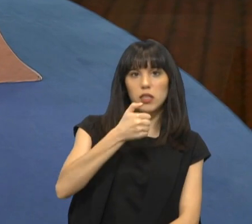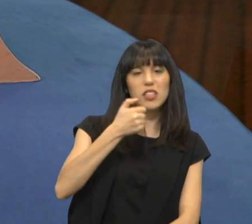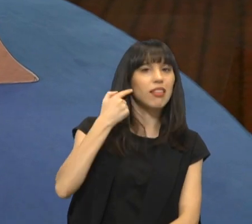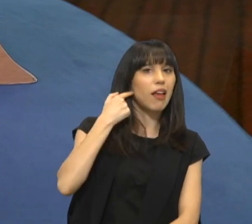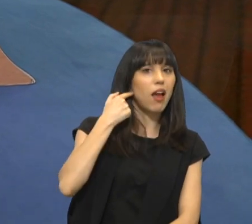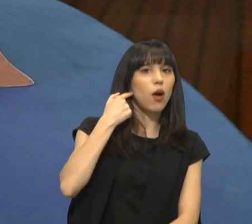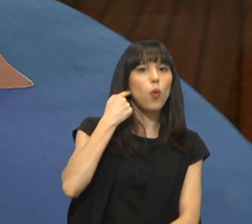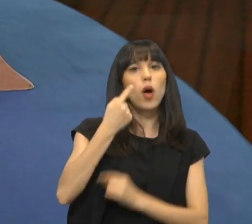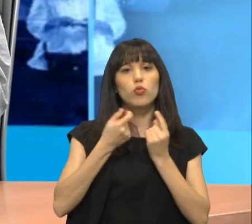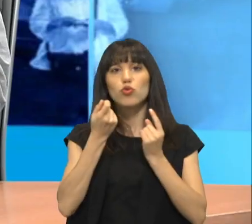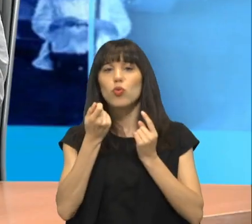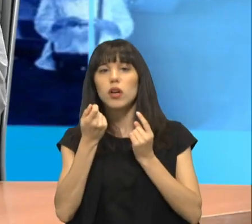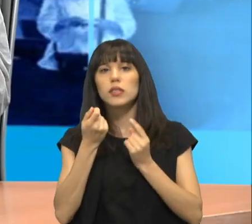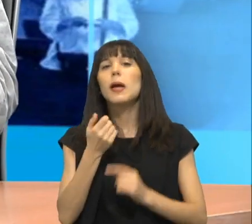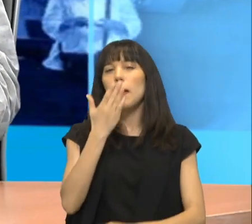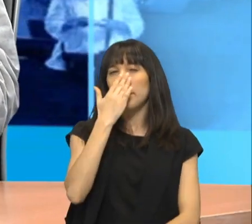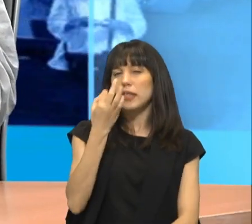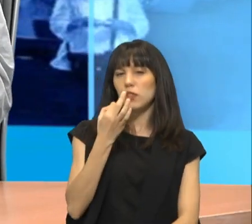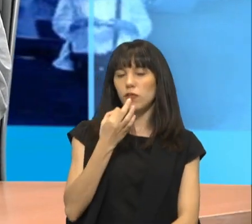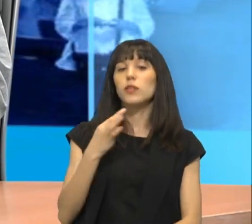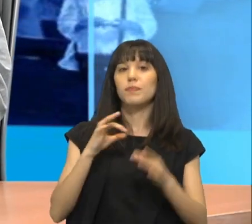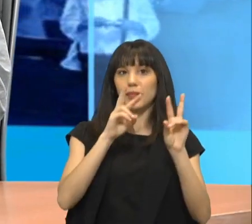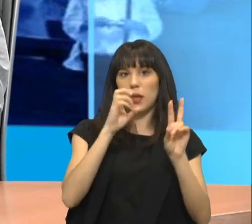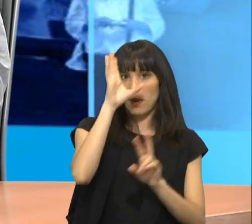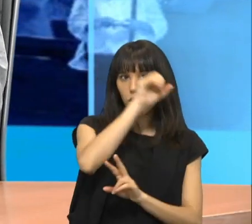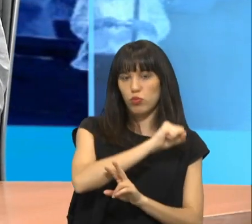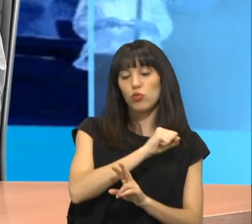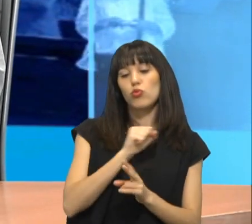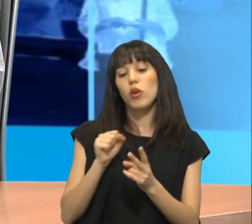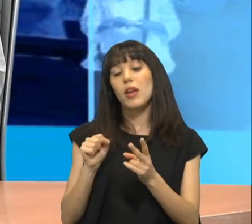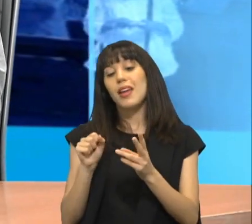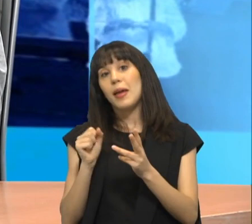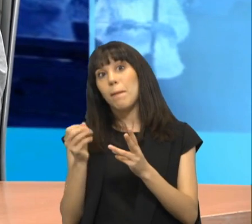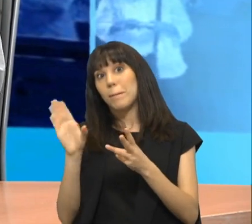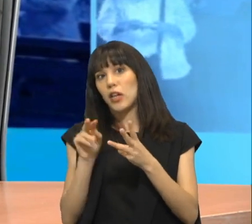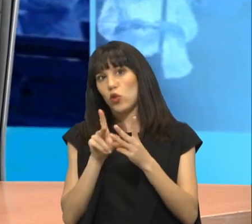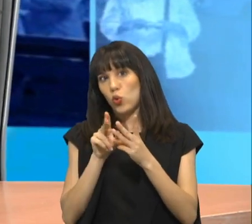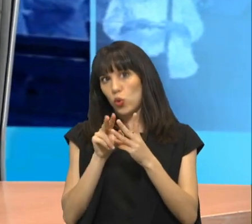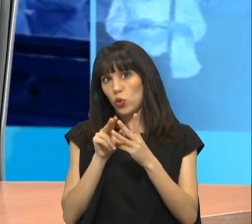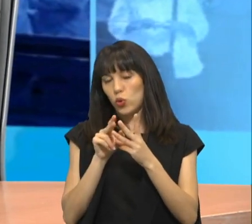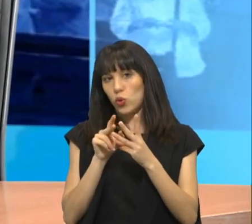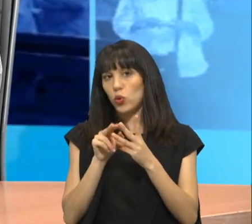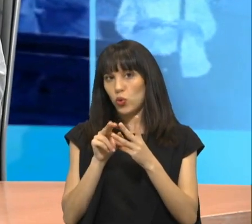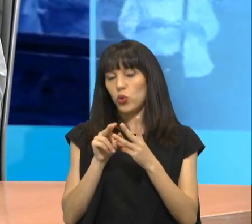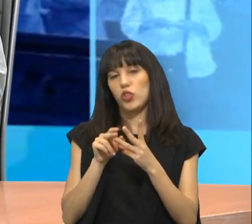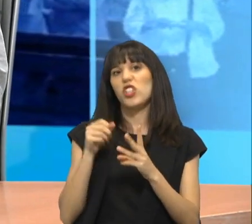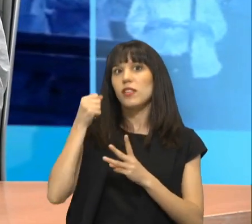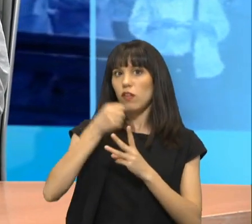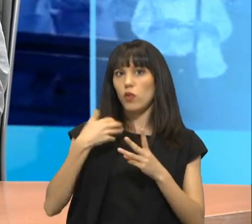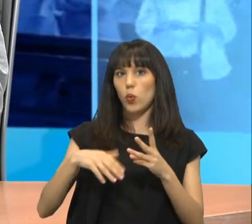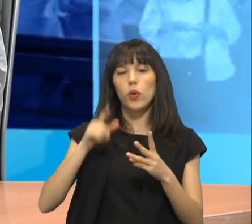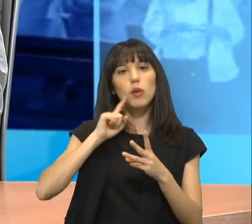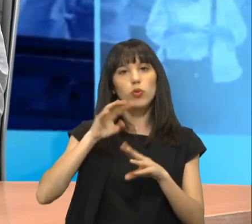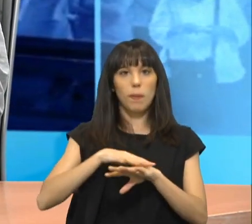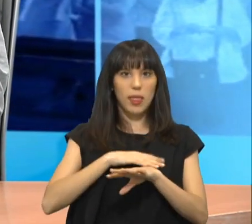disso? Parece-me que, efetivamente, para além da questão dos abusos, há aqui dois desafios muito importantes para este mandato de 3 anos.